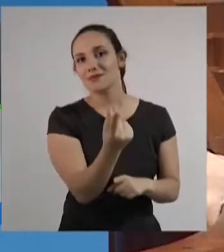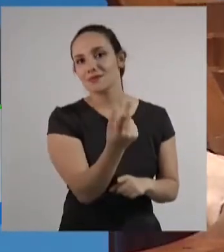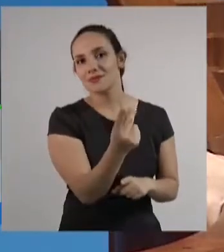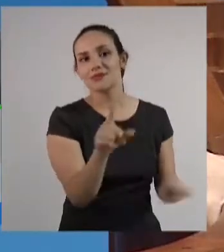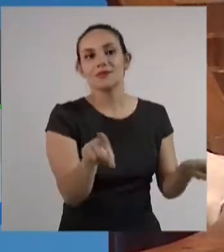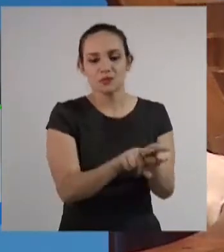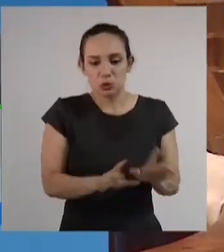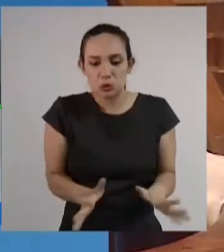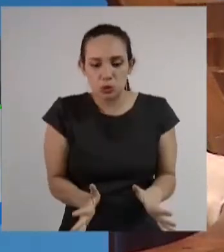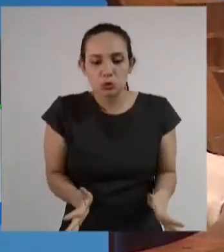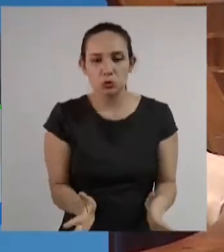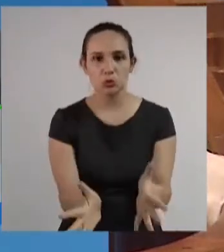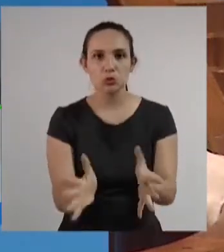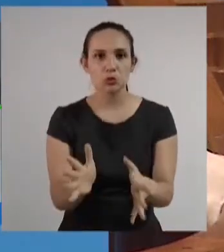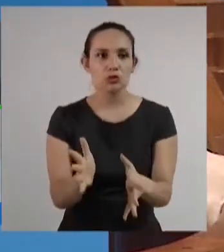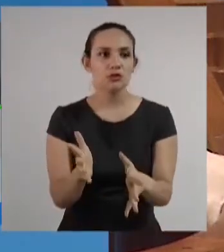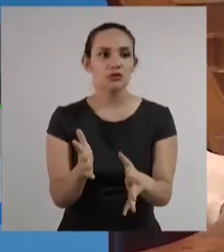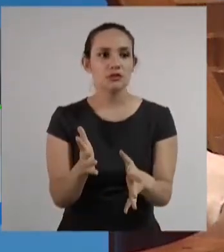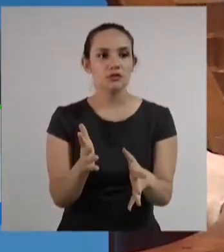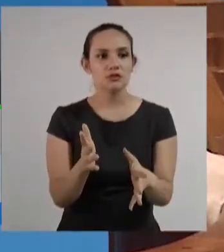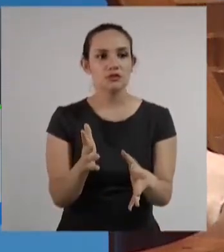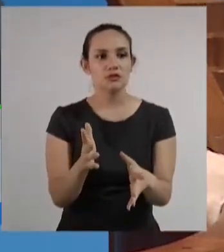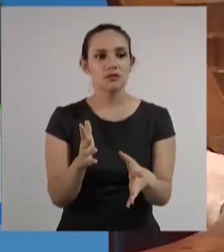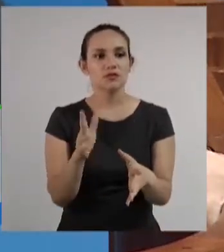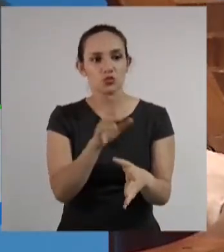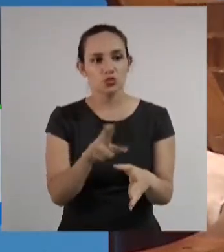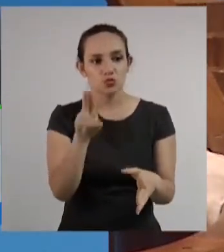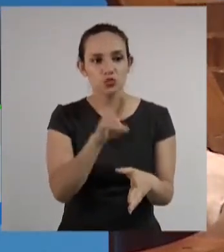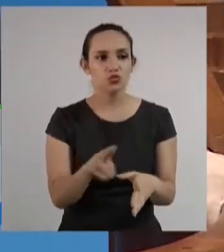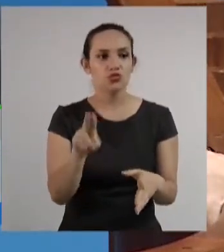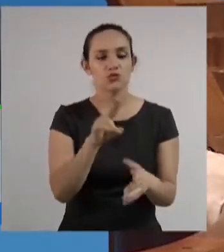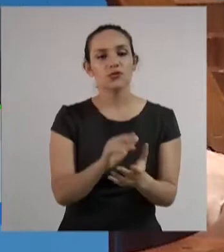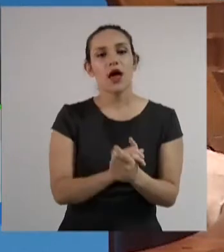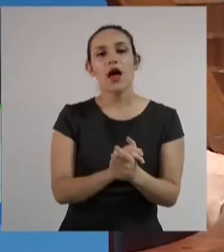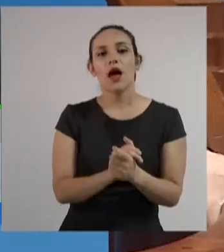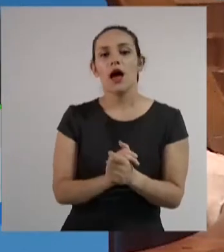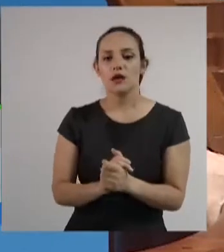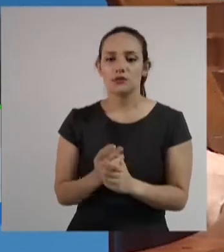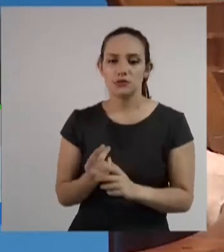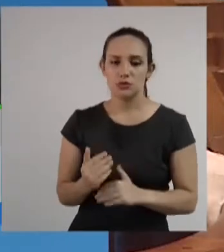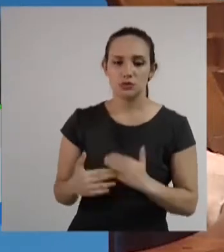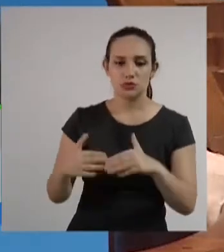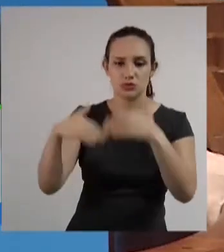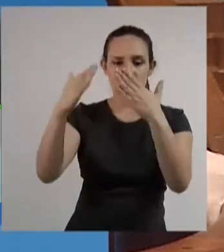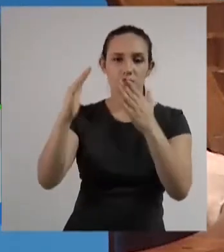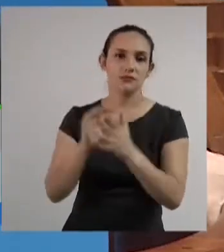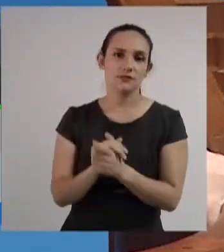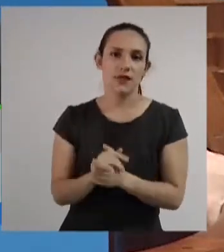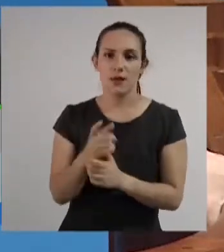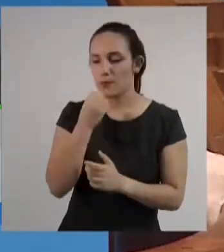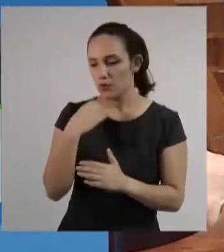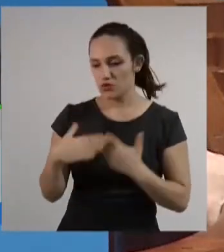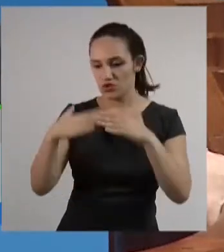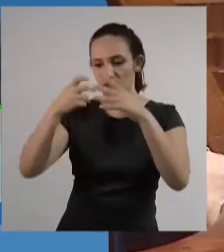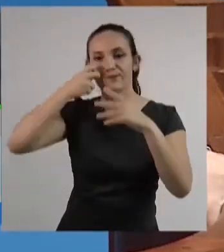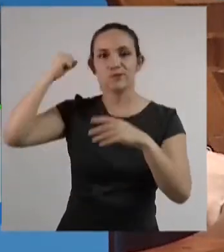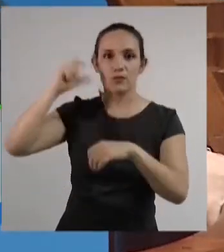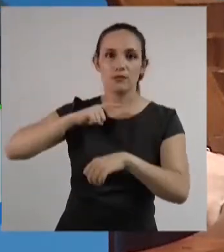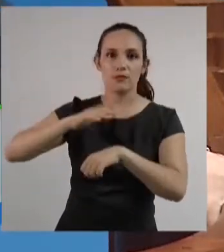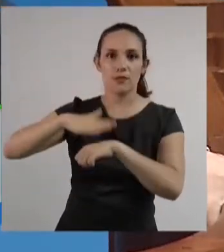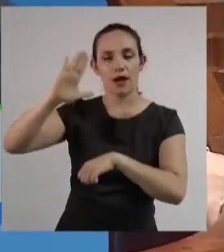vão investir na Bolsa de Valores para render, e se cair a Bolsa também cai, perde o